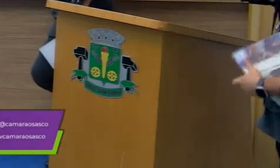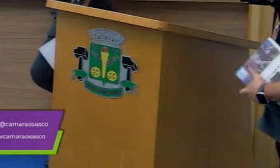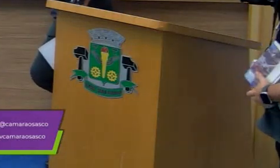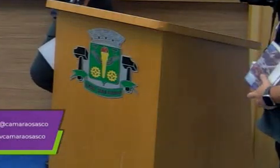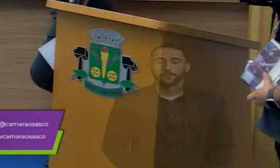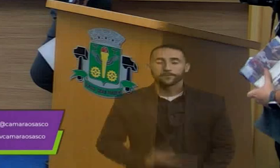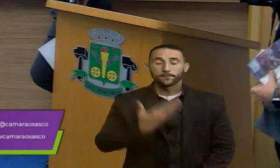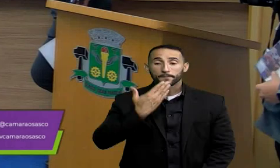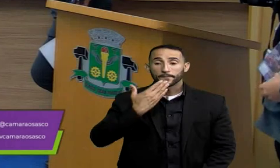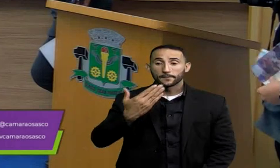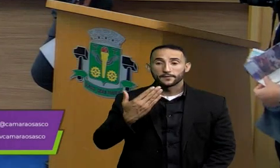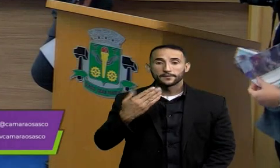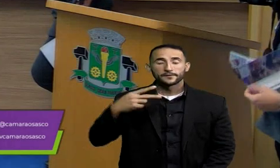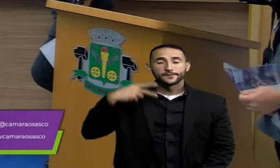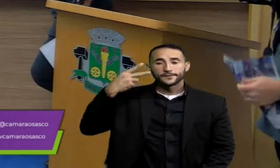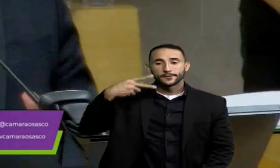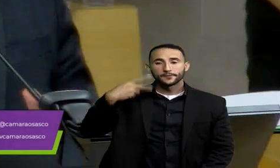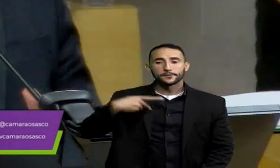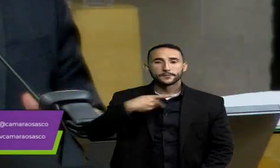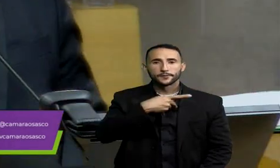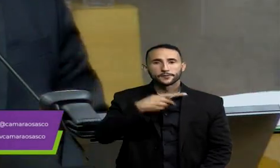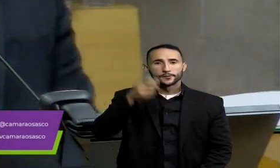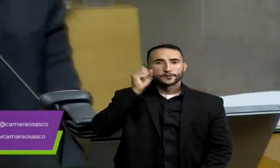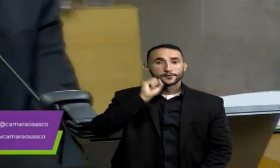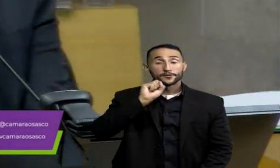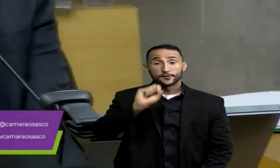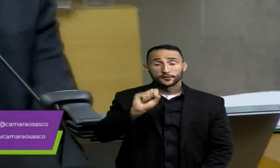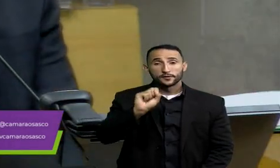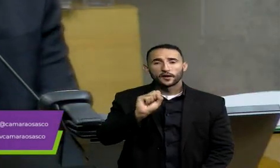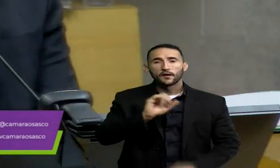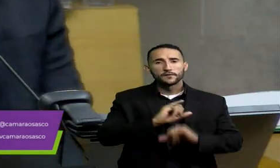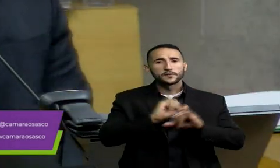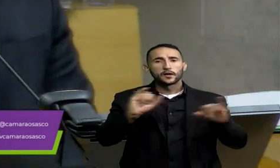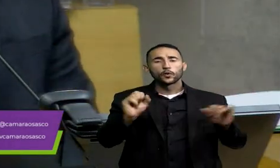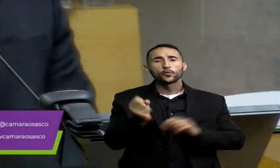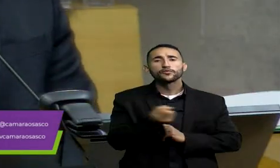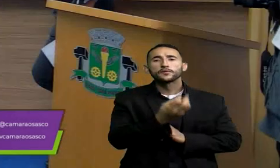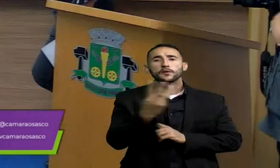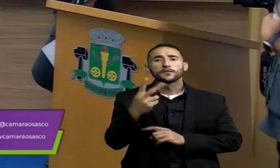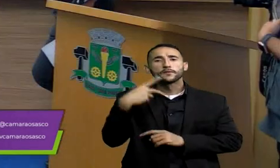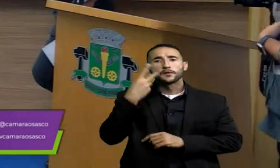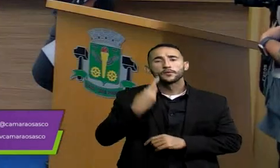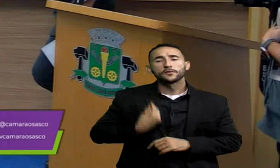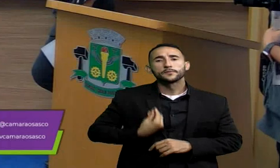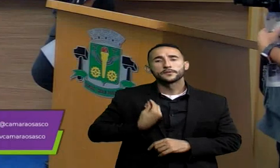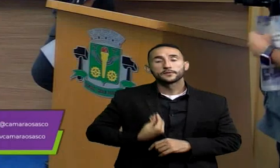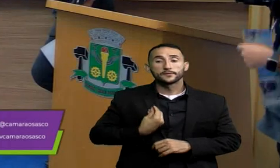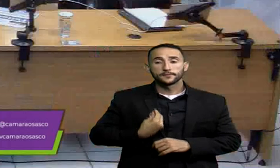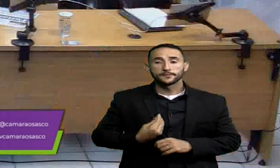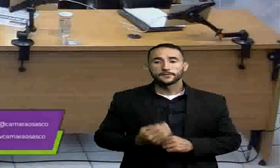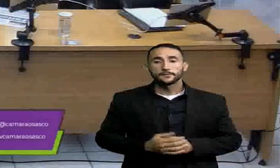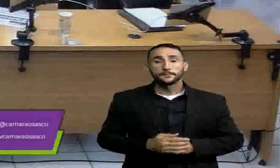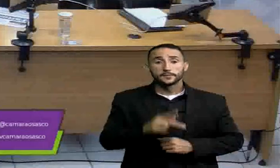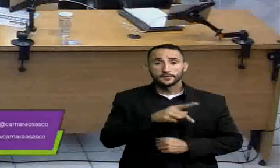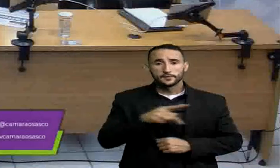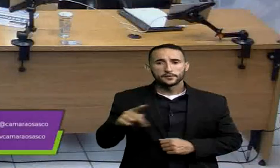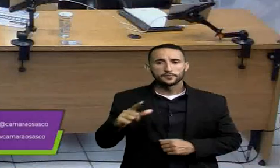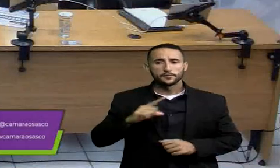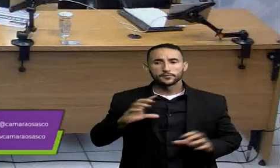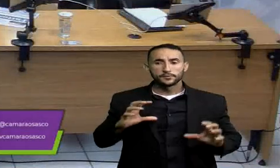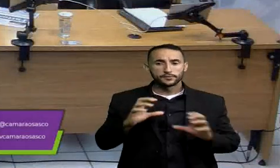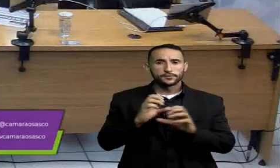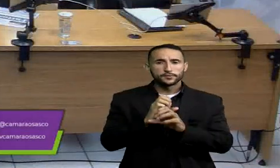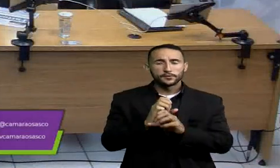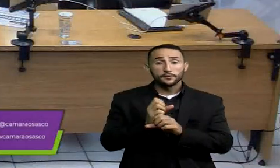Solicito a nobre vereadora pastora Cristi selegato que anuncia o número de vereadores presente senhor presidente